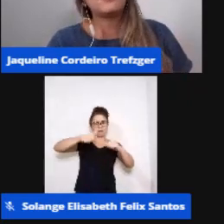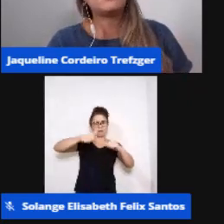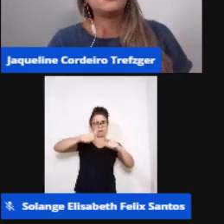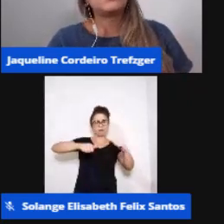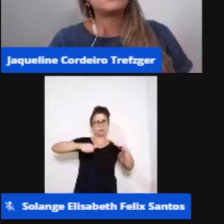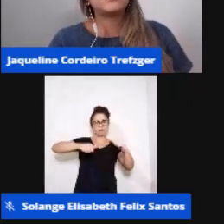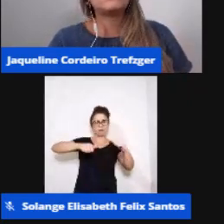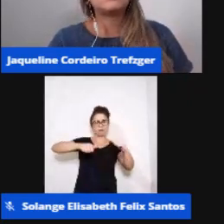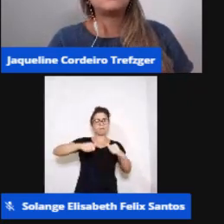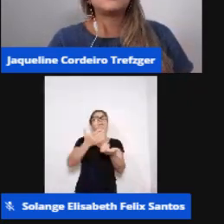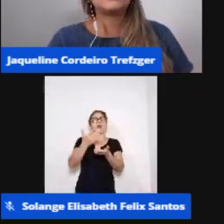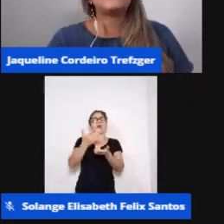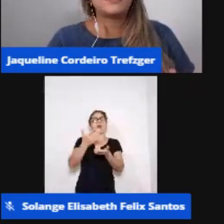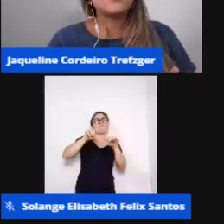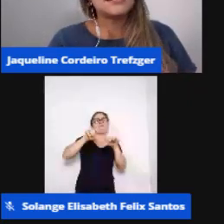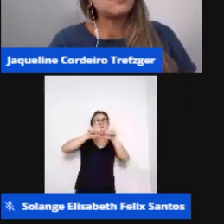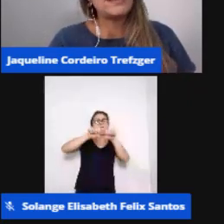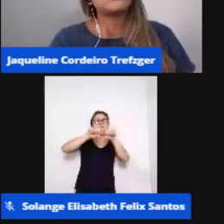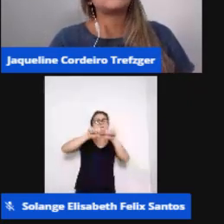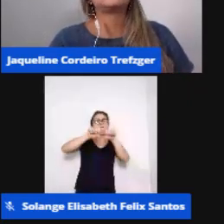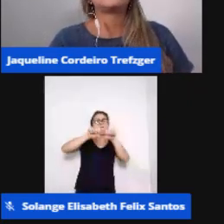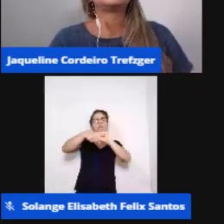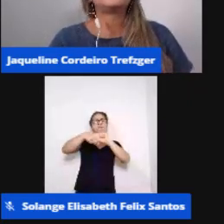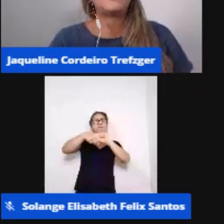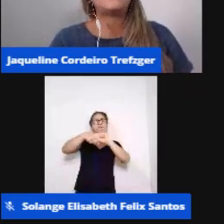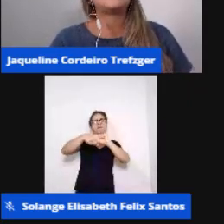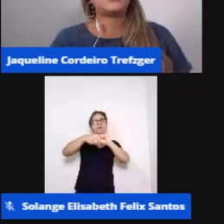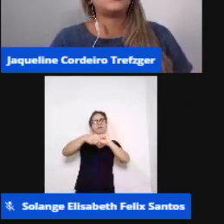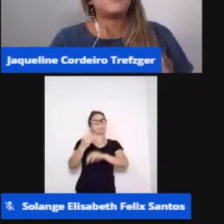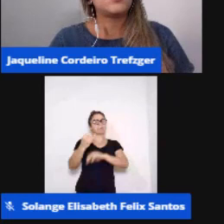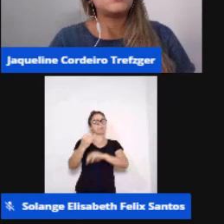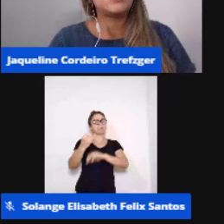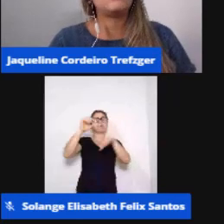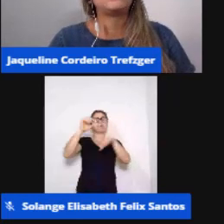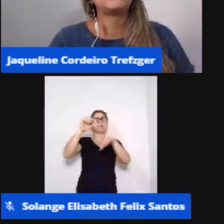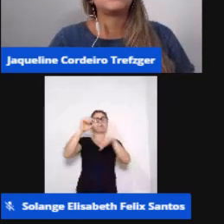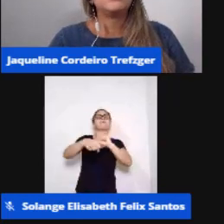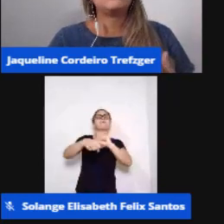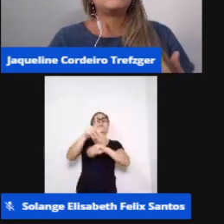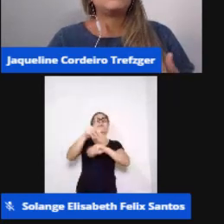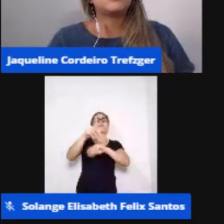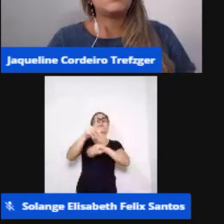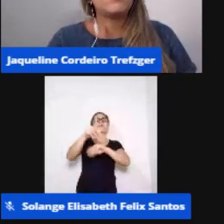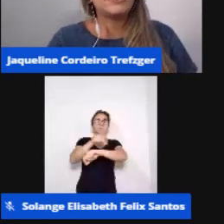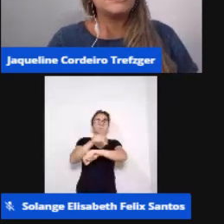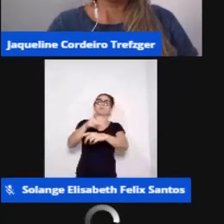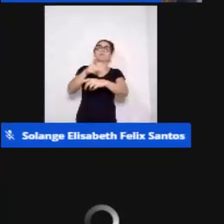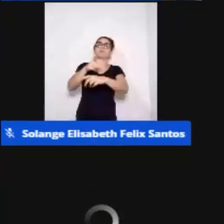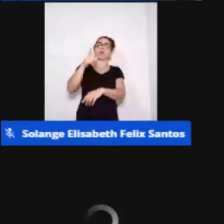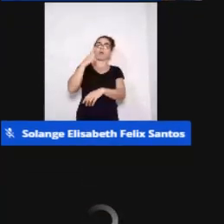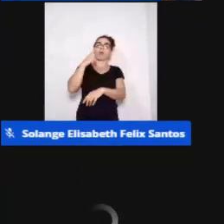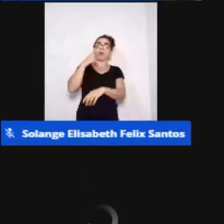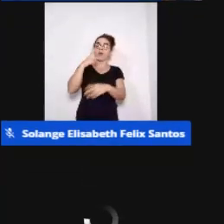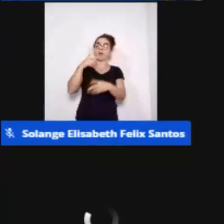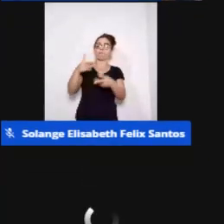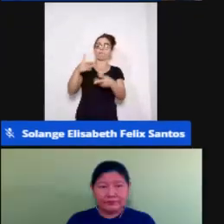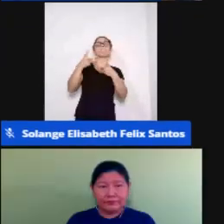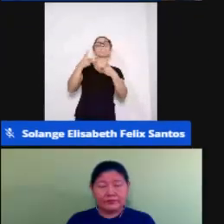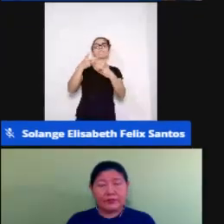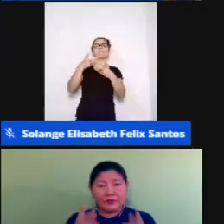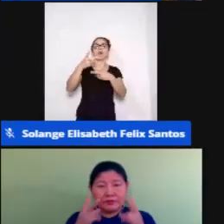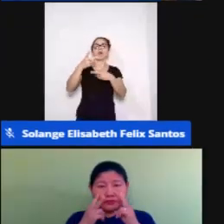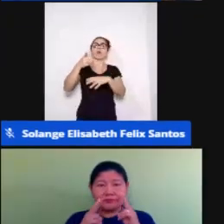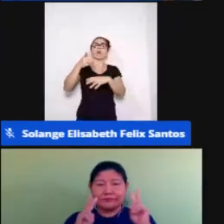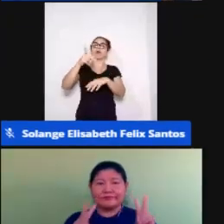através dela conseguimos analisar diferentes aspectos educacionais em diversos âmbitos. Podemos também ver a questão do currículo, o